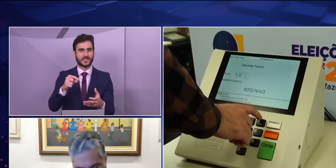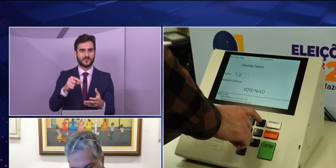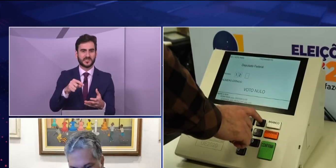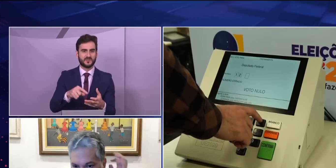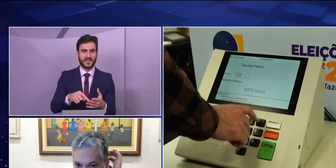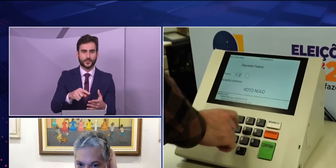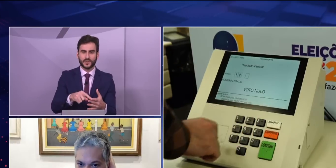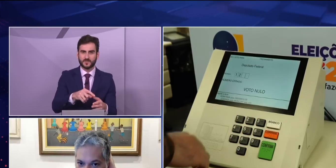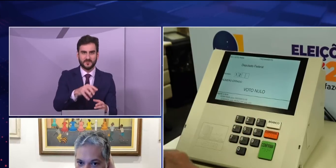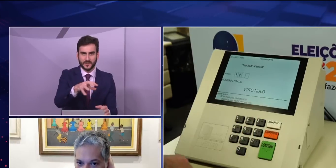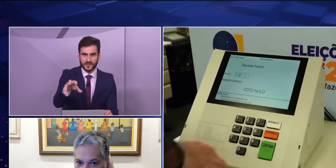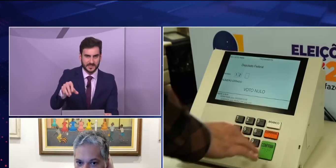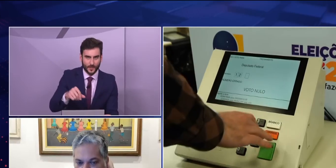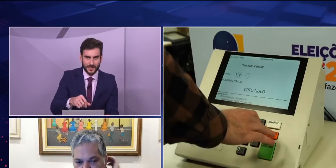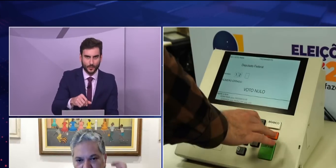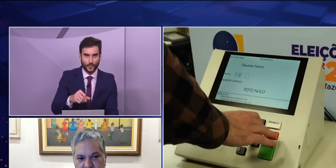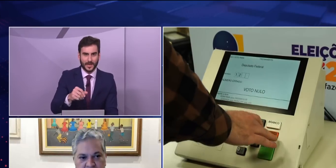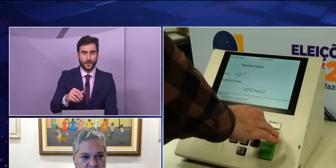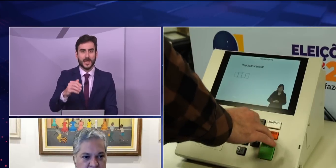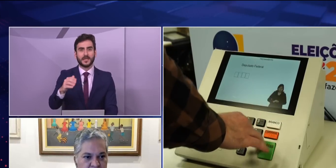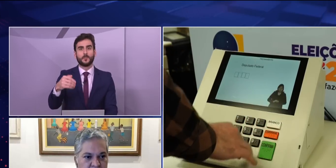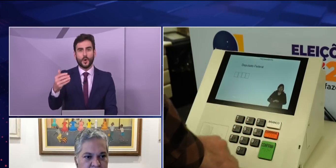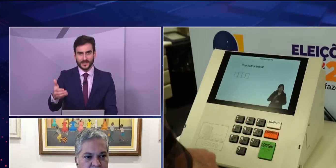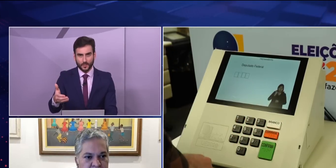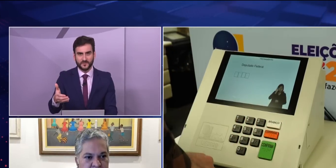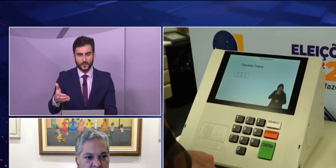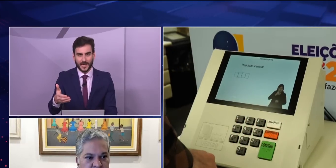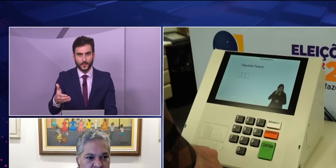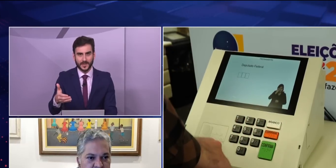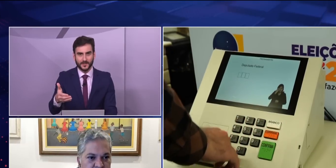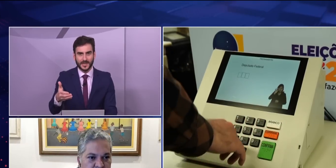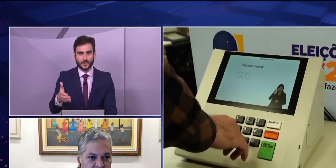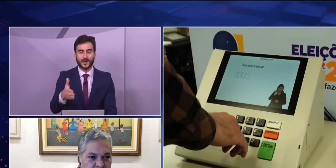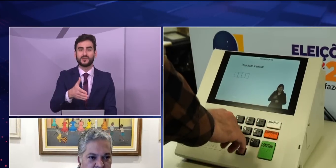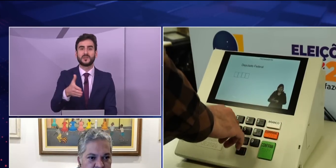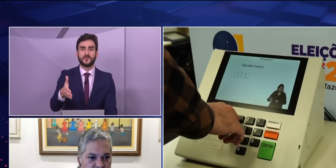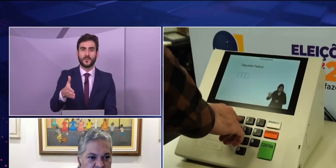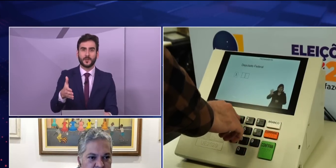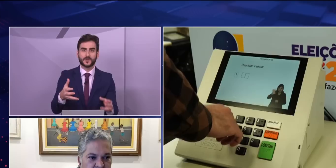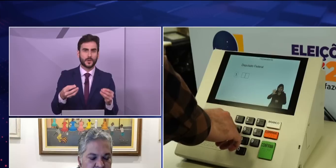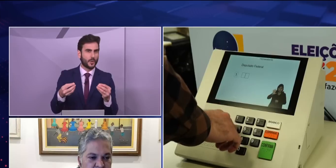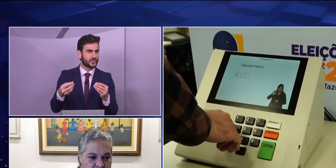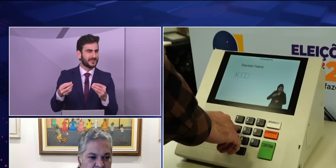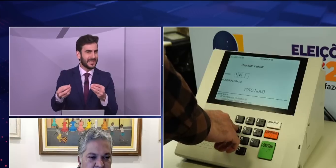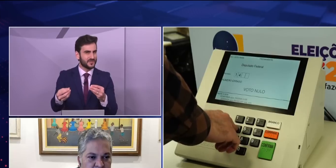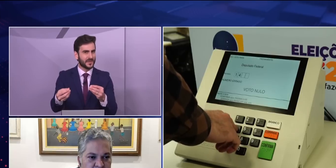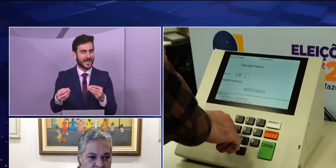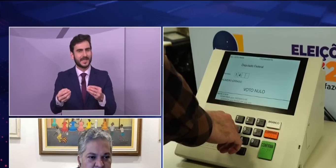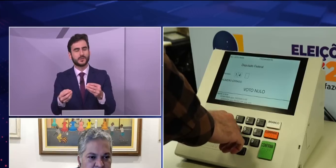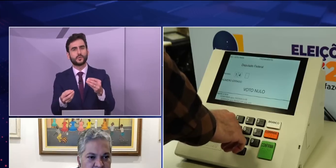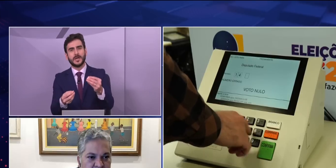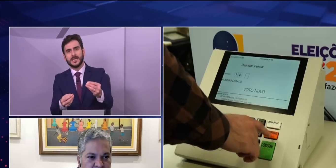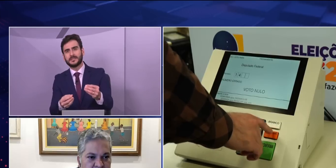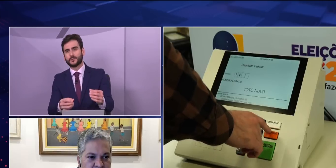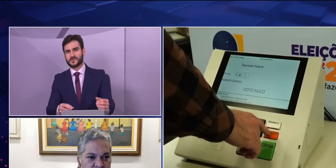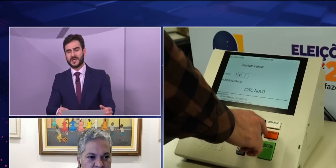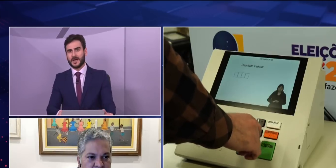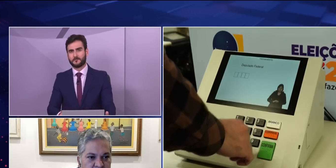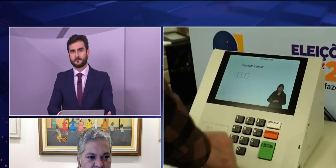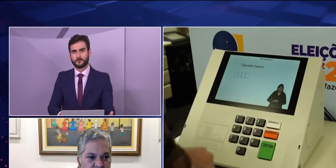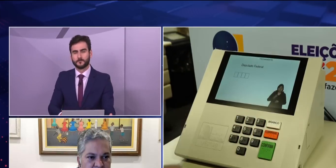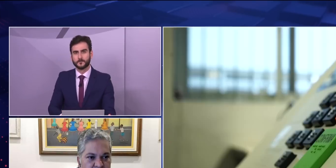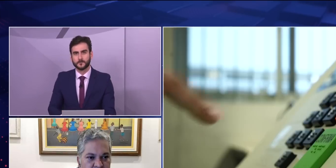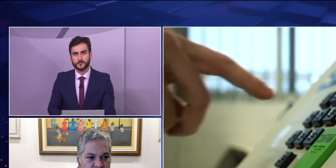aliados, muitas vezes vereadores, prefeitos que estão ali no local, que podem configurar um crime eleitoral, e de que forma que a pessoa pode identificar isso e